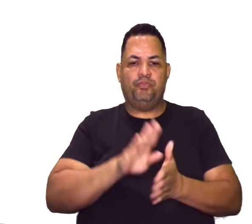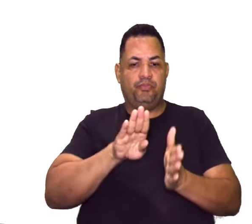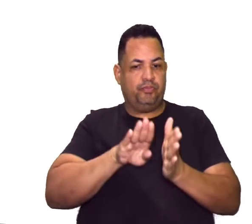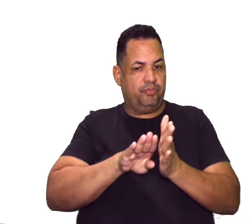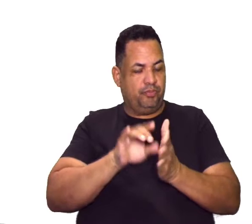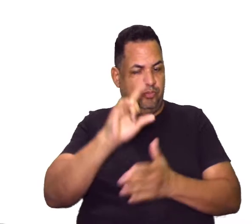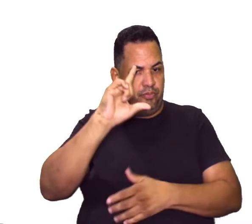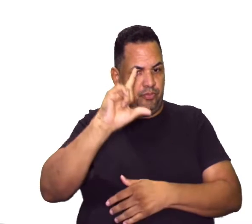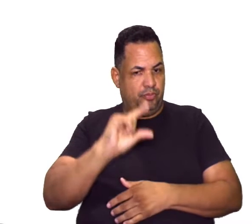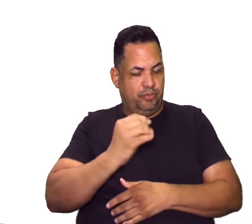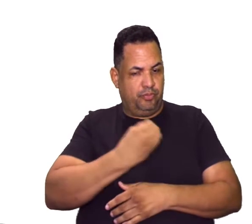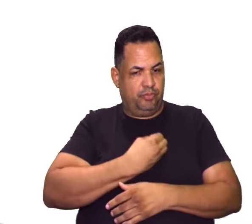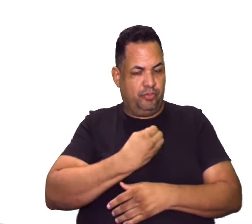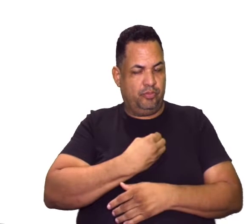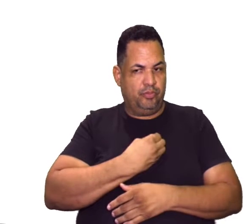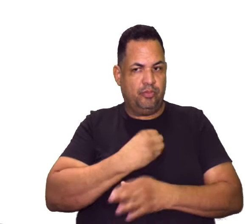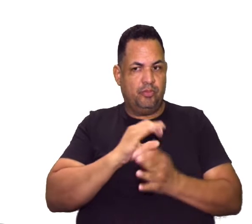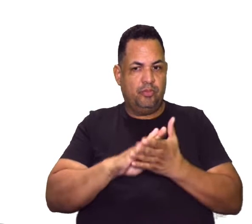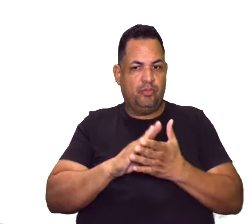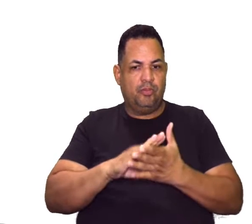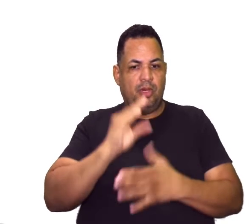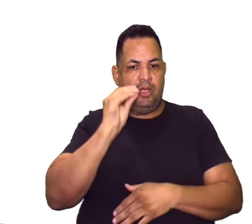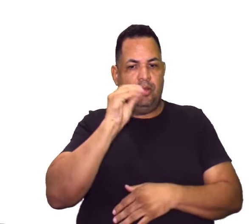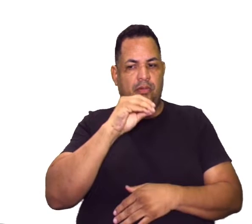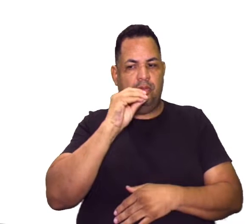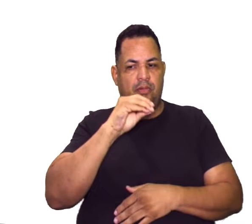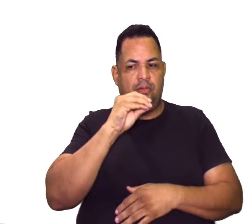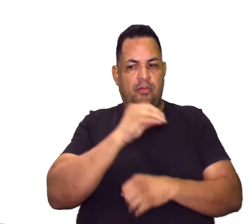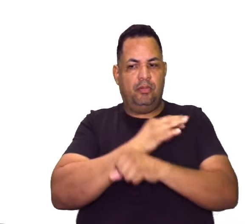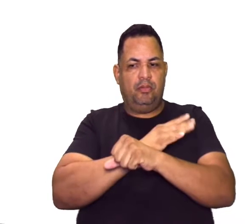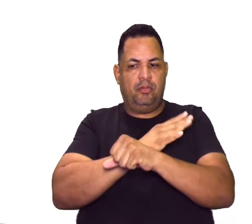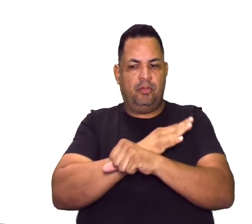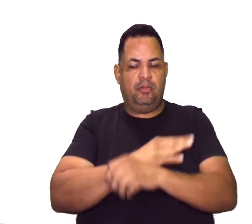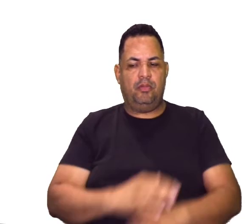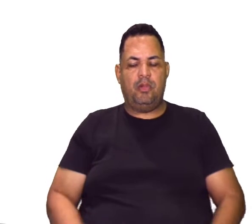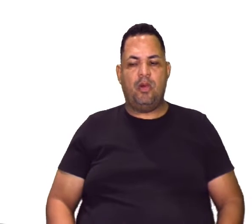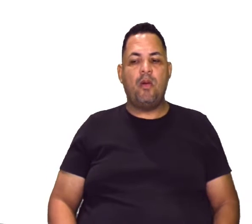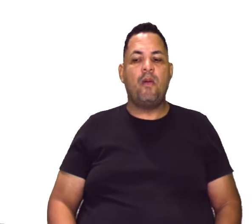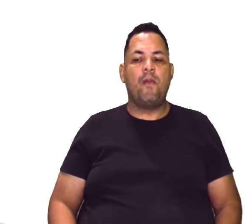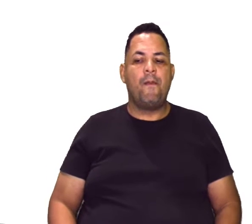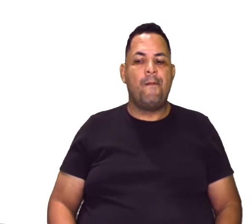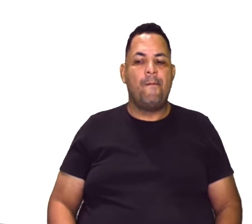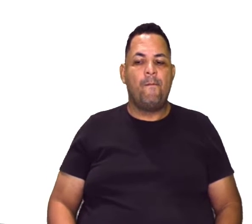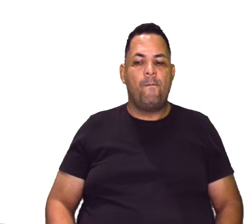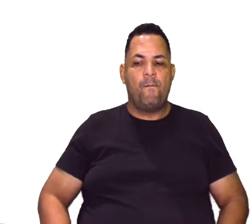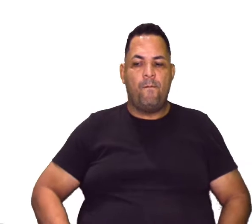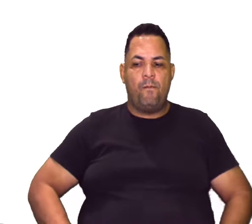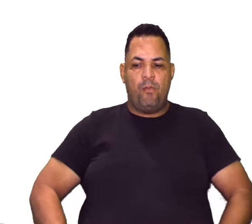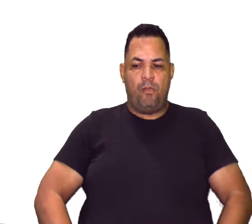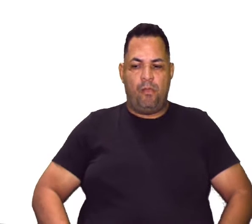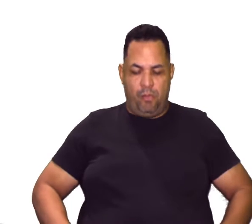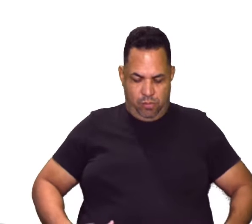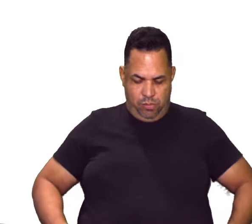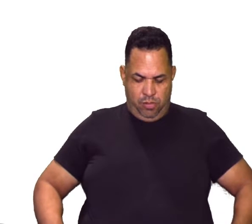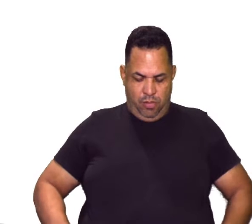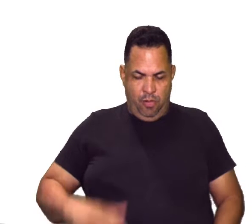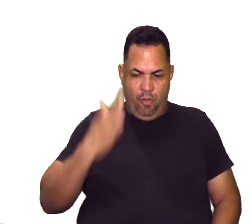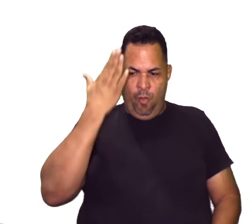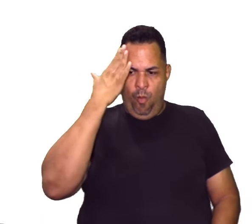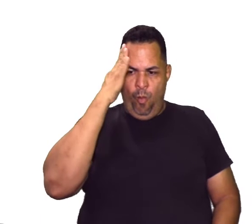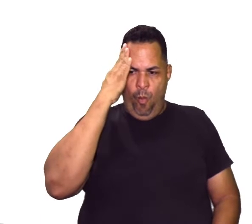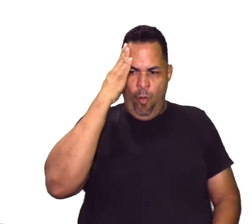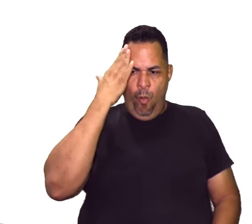do resultado, então mais fraco será aquele ácido e assim sucessivamente. Entendeu aí